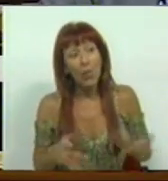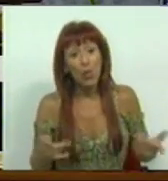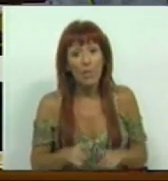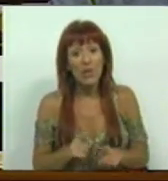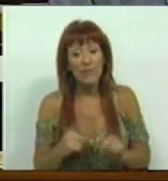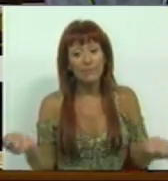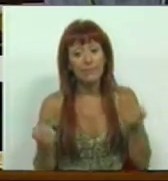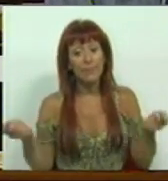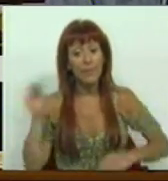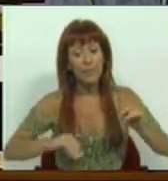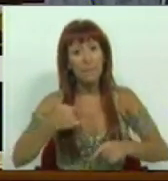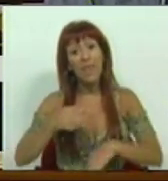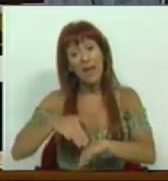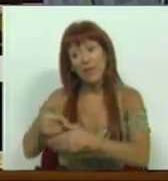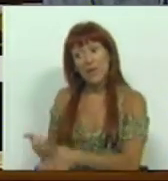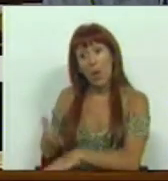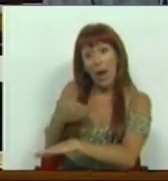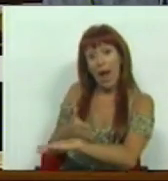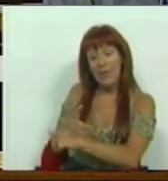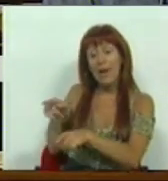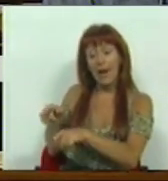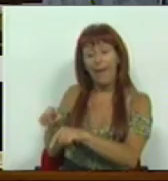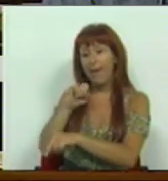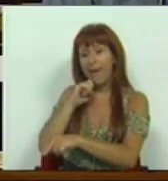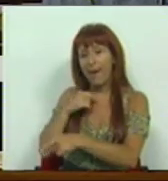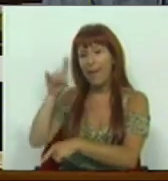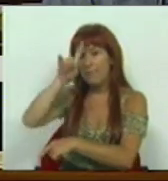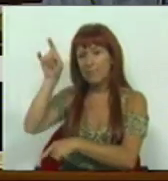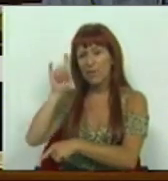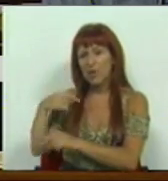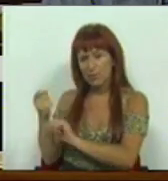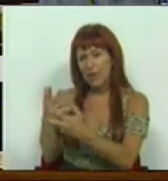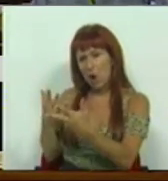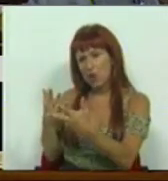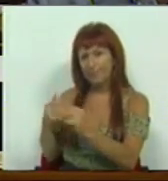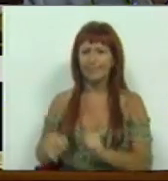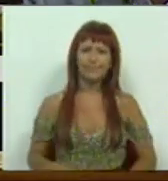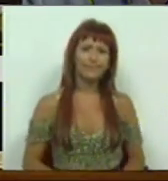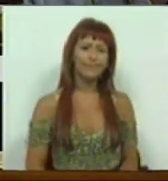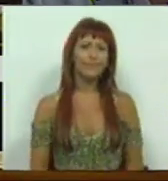aspectos da campanha eleitoral que andaram a fazer. Esta é que era se calhar a questão fundamental no debate de hoje.